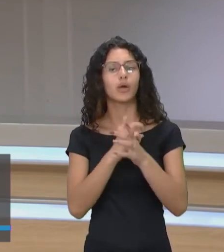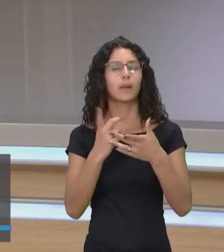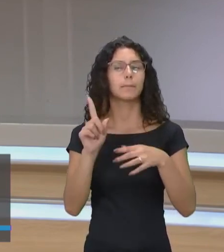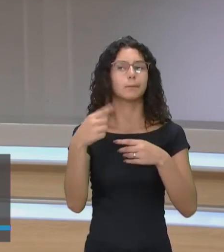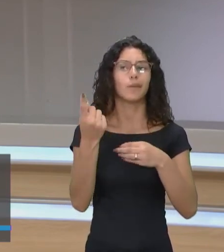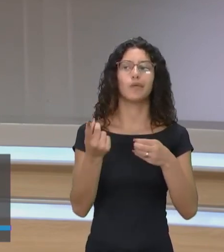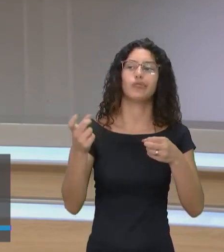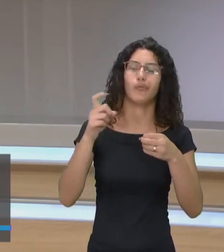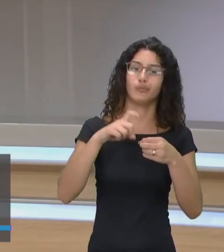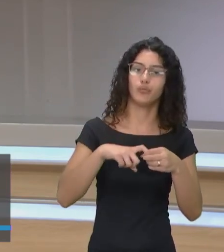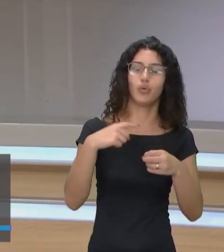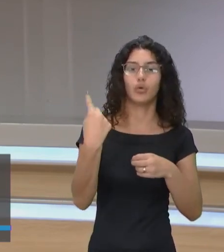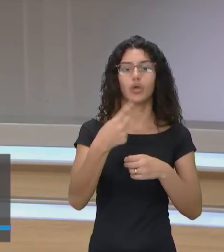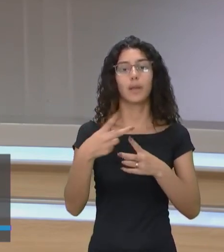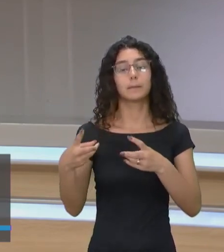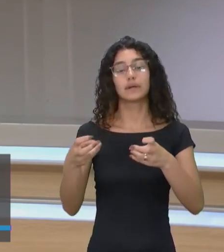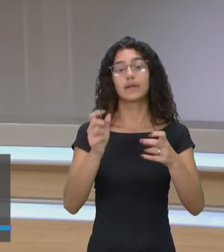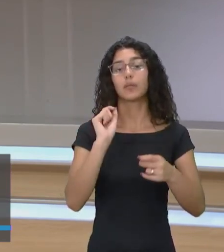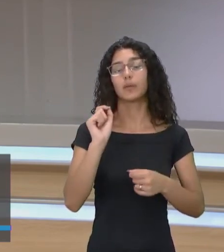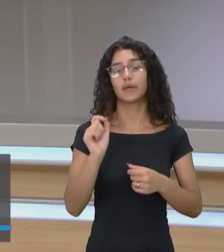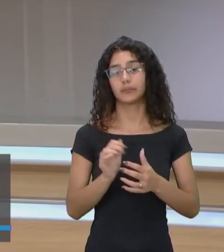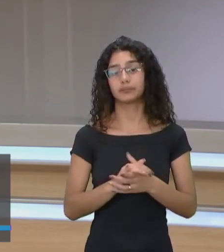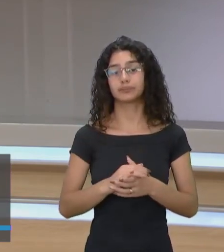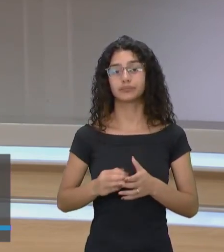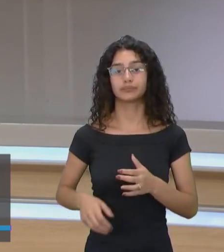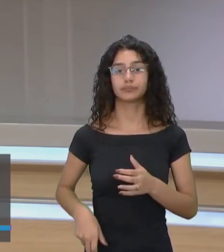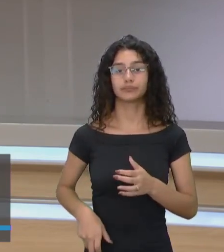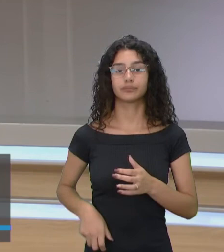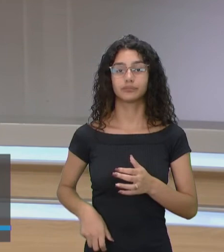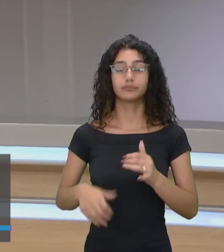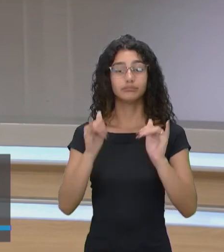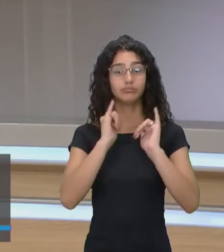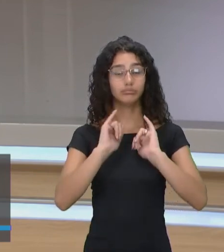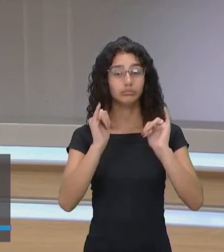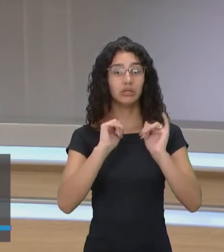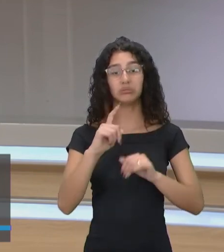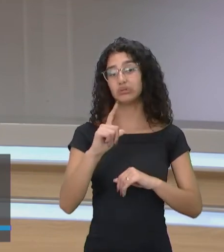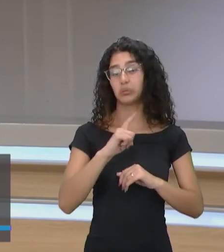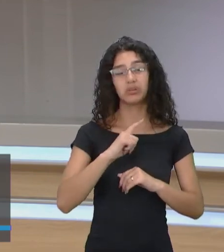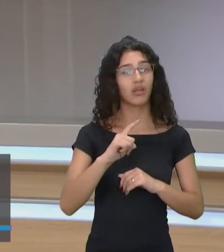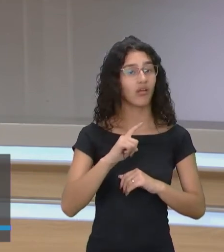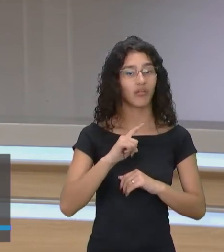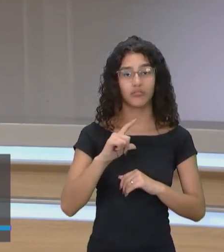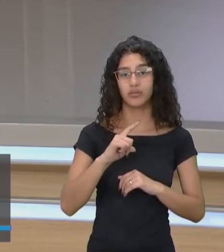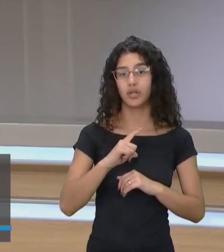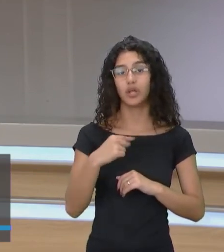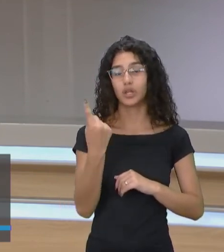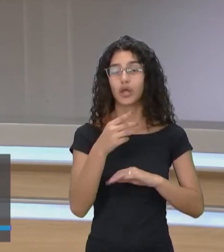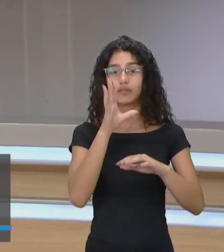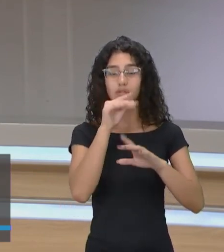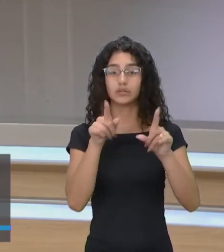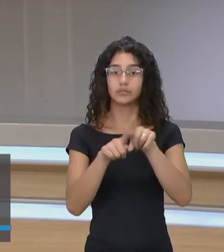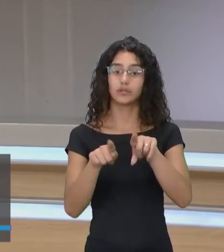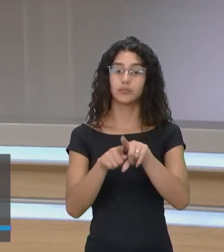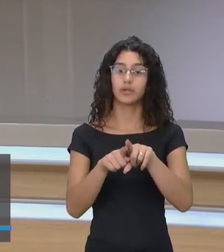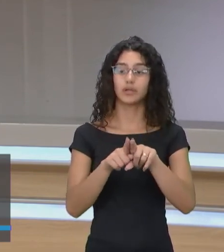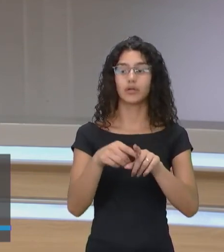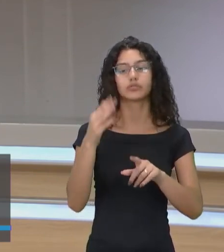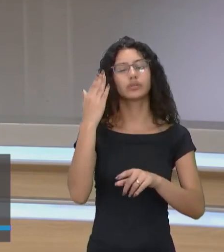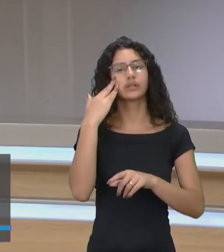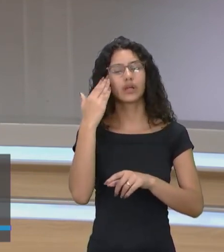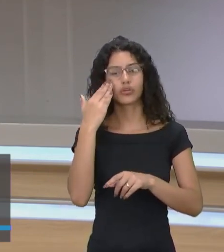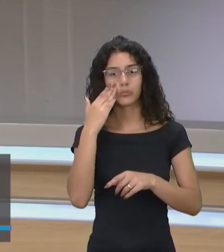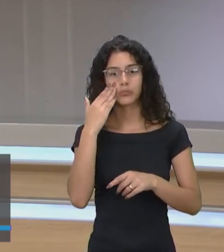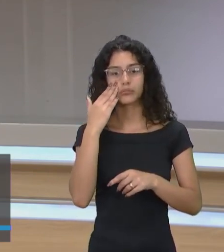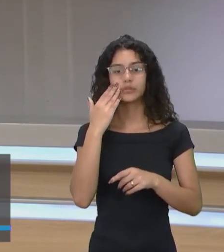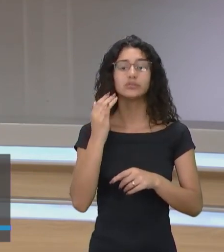esse decreto, a gente analisa que uma falta de informação e também uma falta do que a gente mesmo está falando agora, que seria de conscientizar e